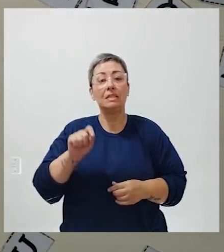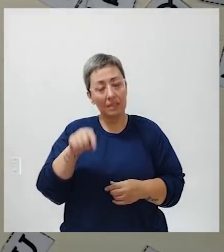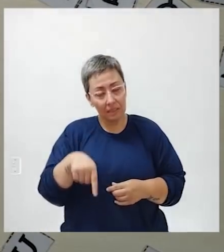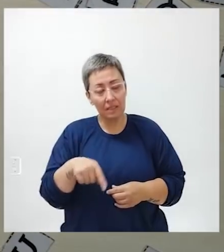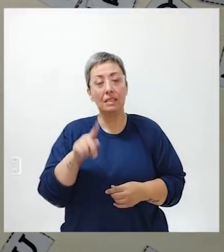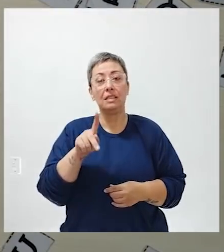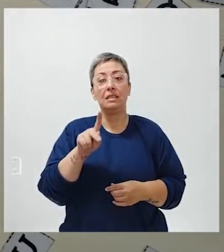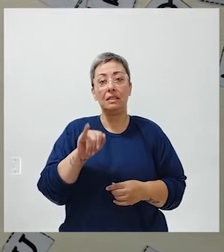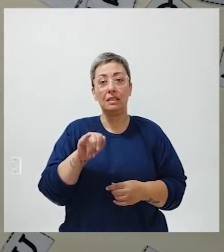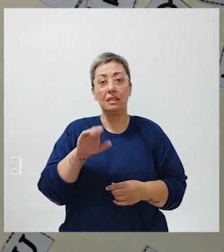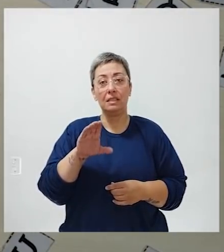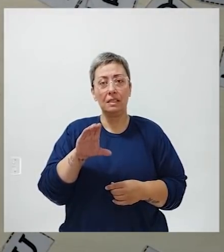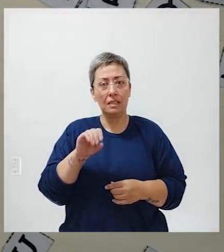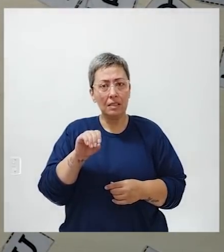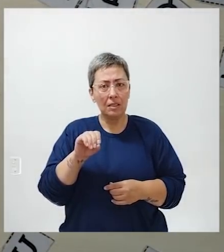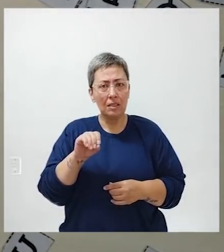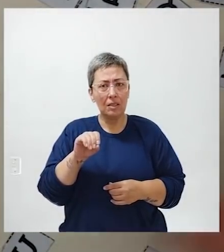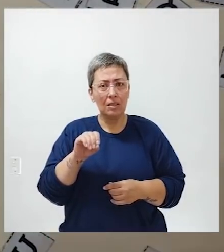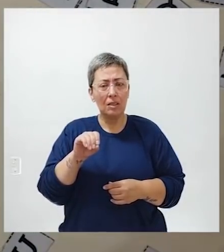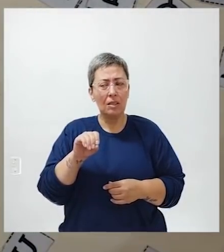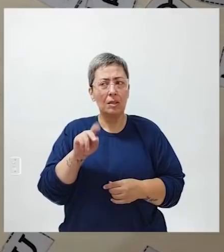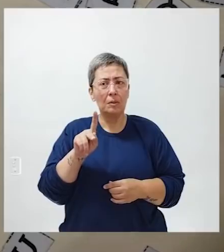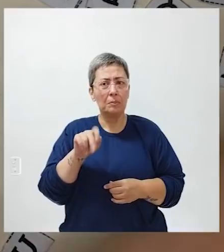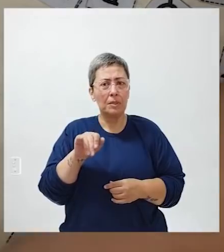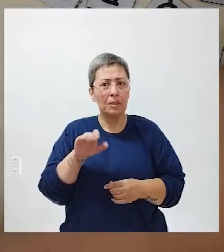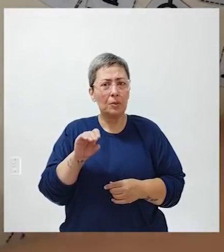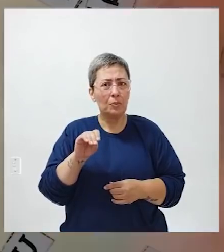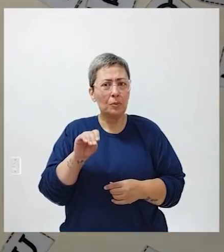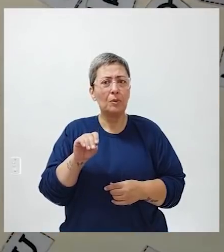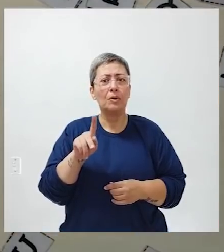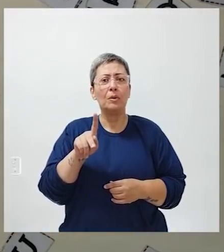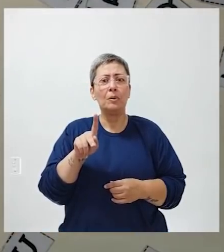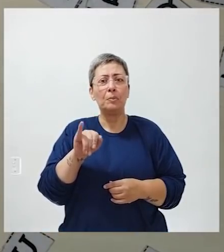Isso, pi-o. Mas quem faz? Deixa aqui que tem, ó.